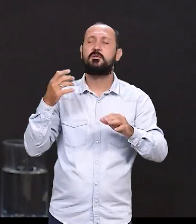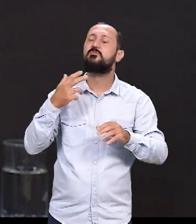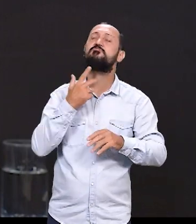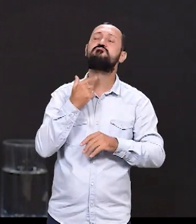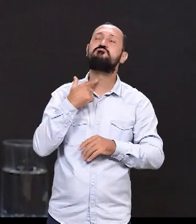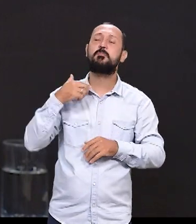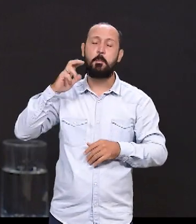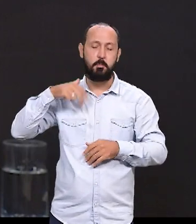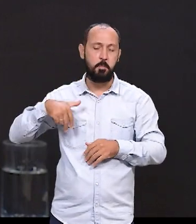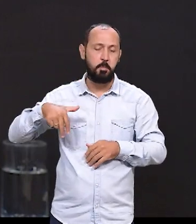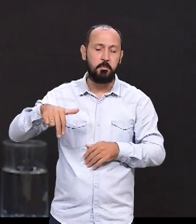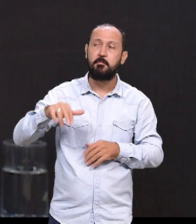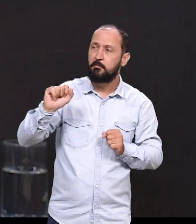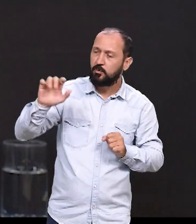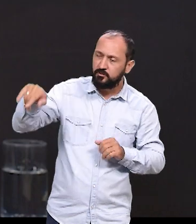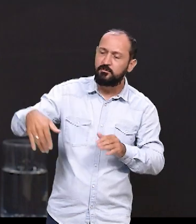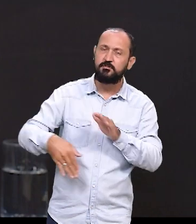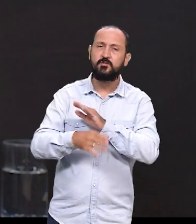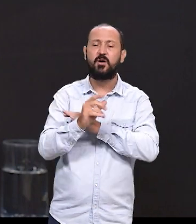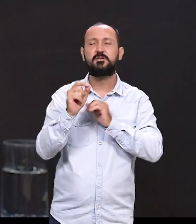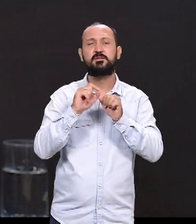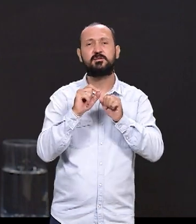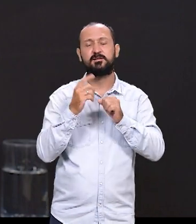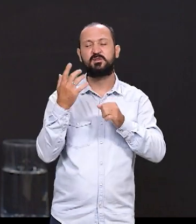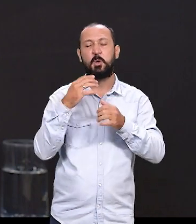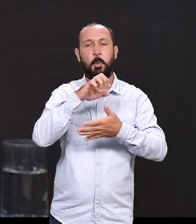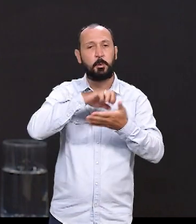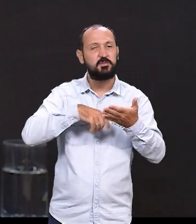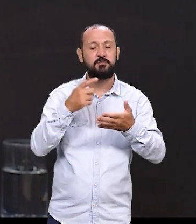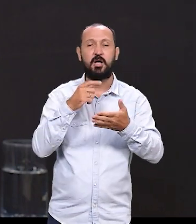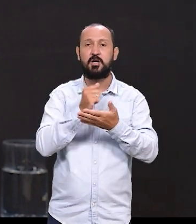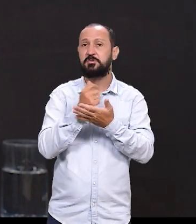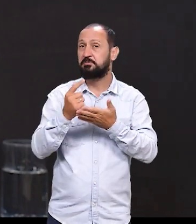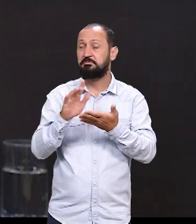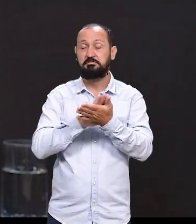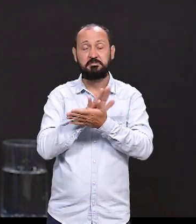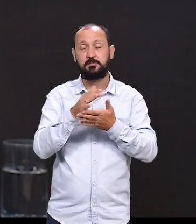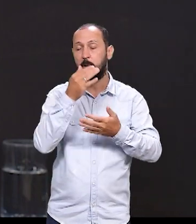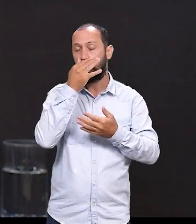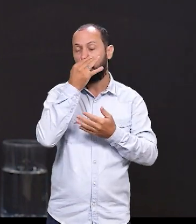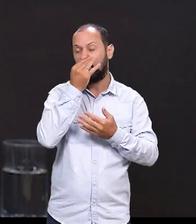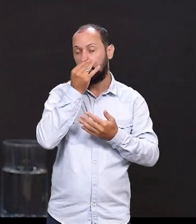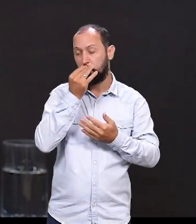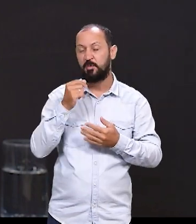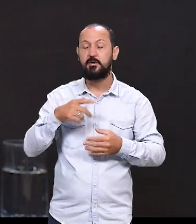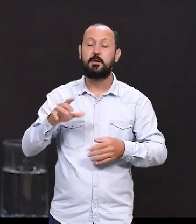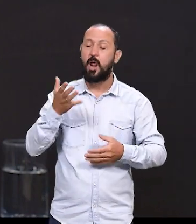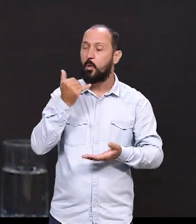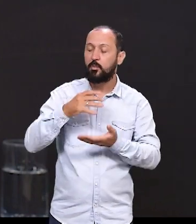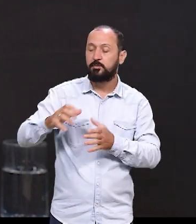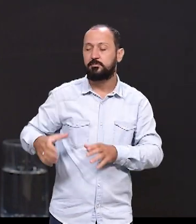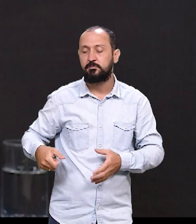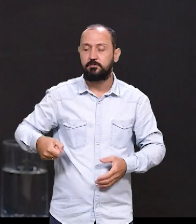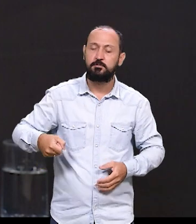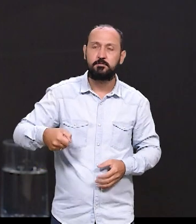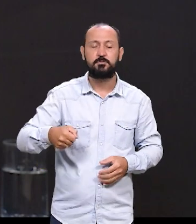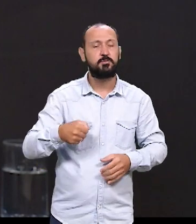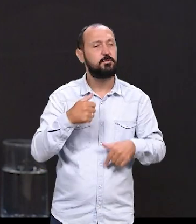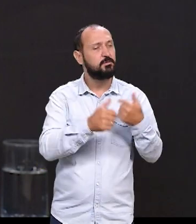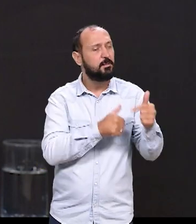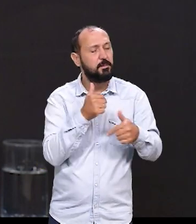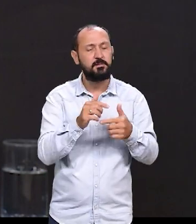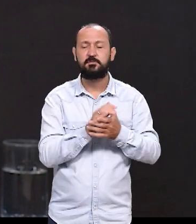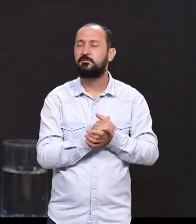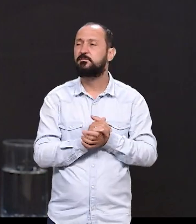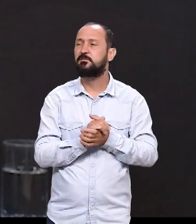fazendo atendimento por livre demanda Então quem tivesse passando por ali poderia fazer o exame não tinha agendamento naquele momento uma senhora tava passando com a